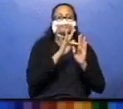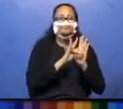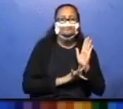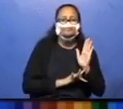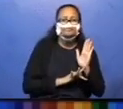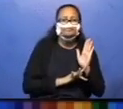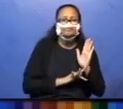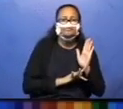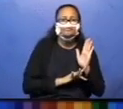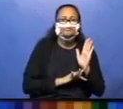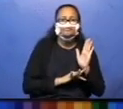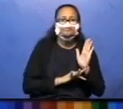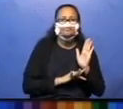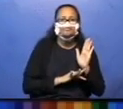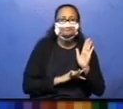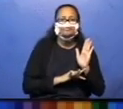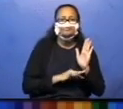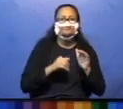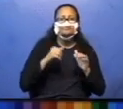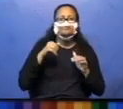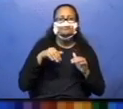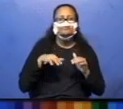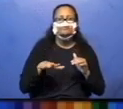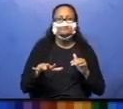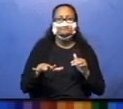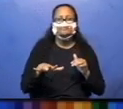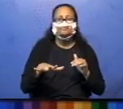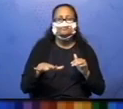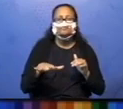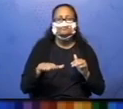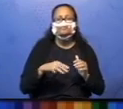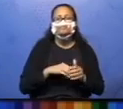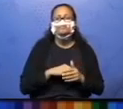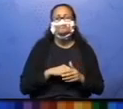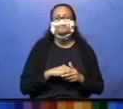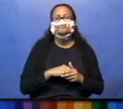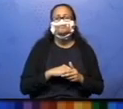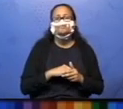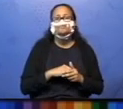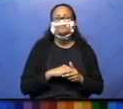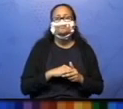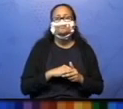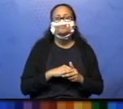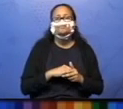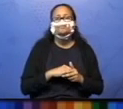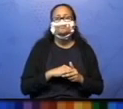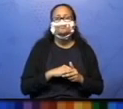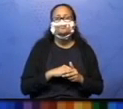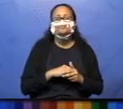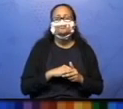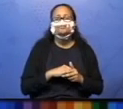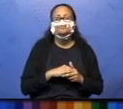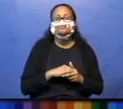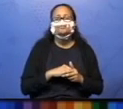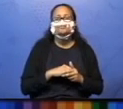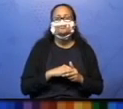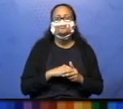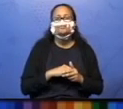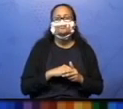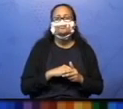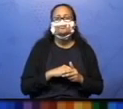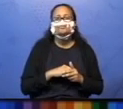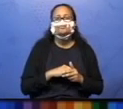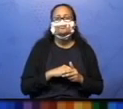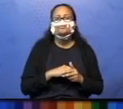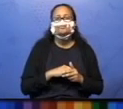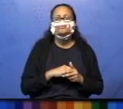ele foi publicado, olha aqui, ó, de novo. Opa, esqueci de um detalhe. Vamos lá. Lá